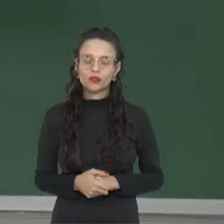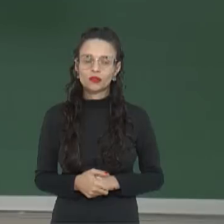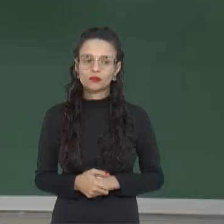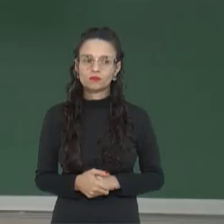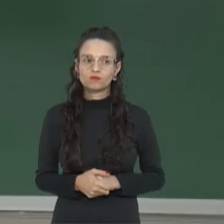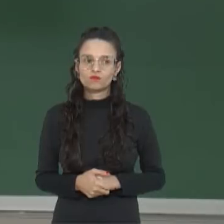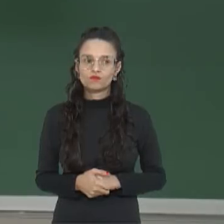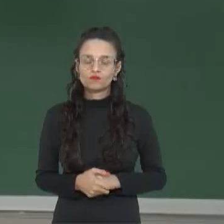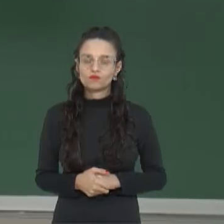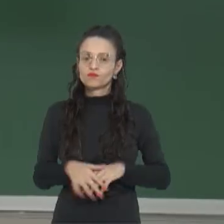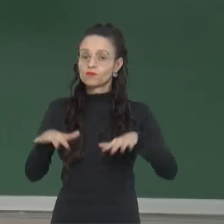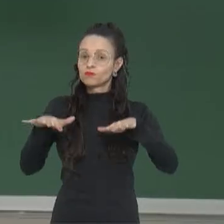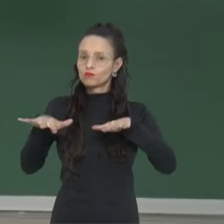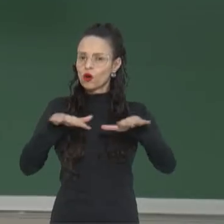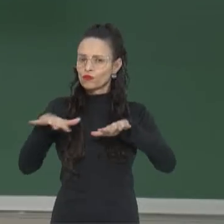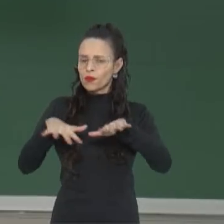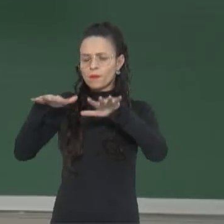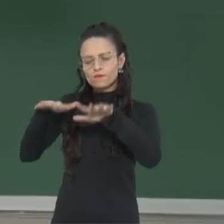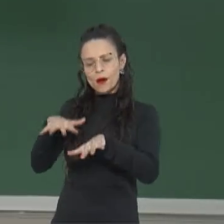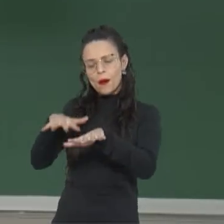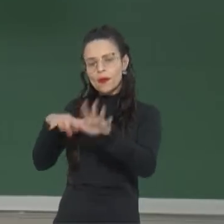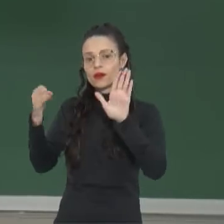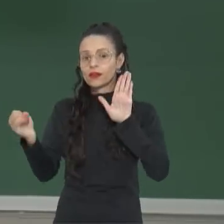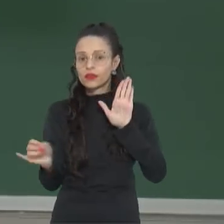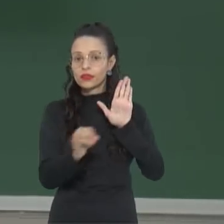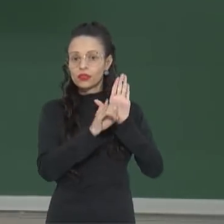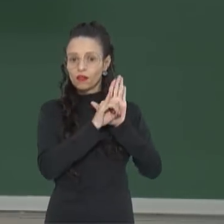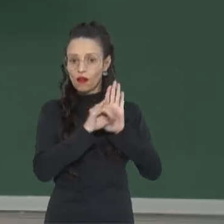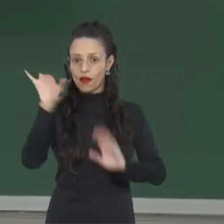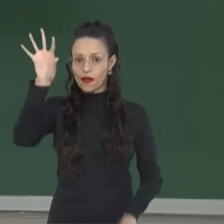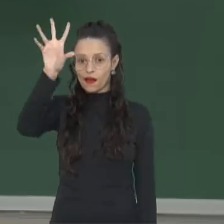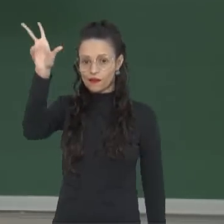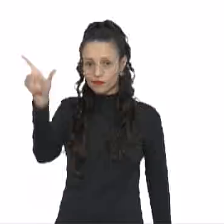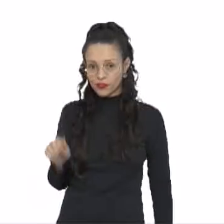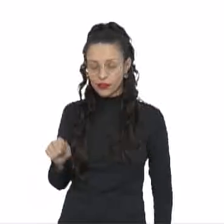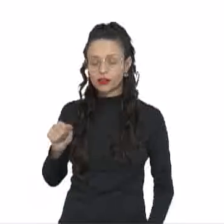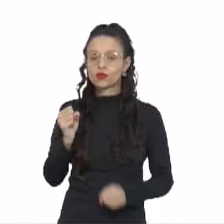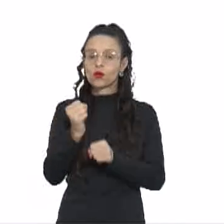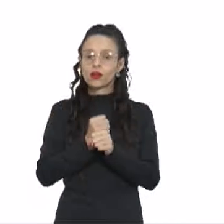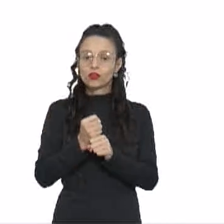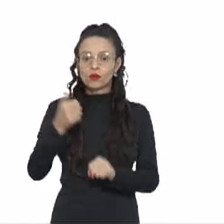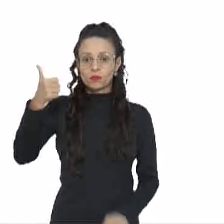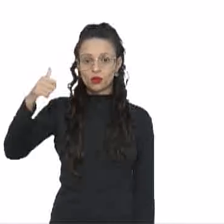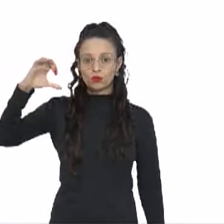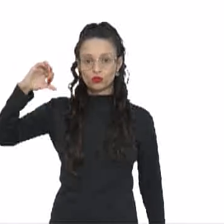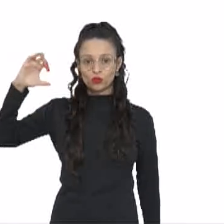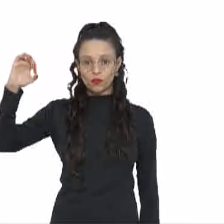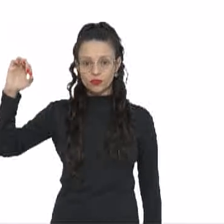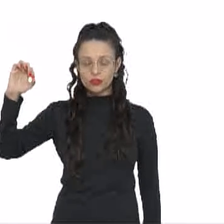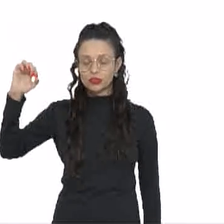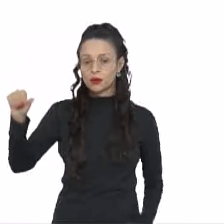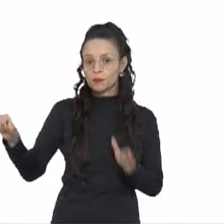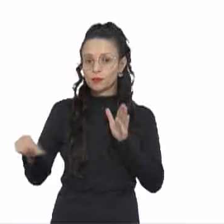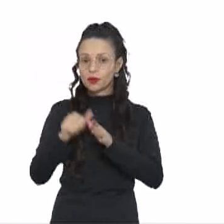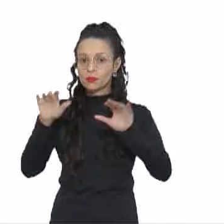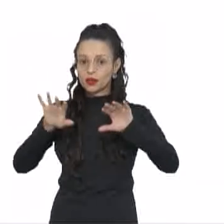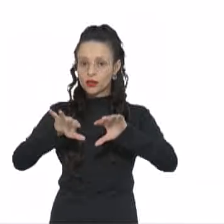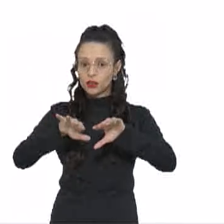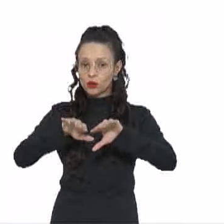Movimentos de identidade africana, que nós chamamos. 1900, você tem a primeira conferência